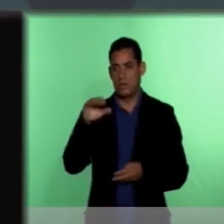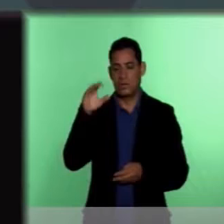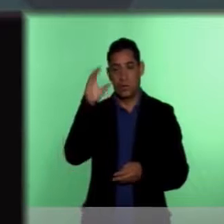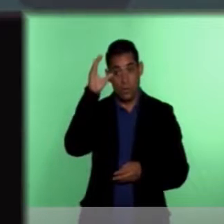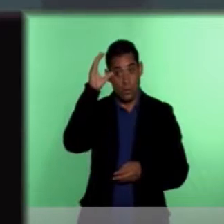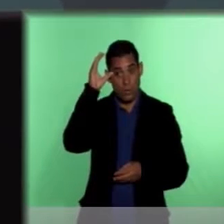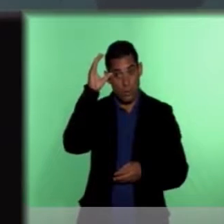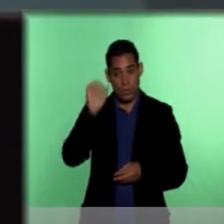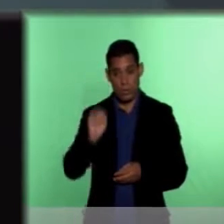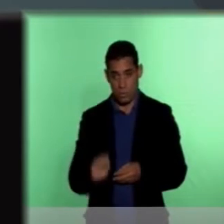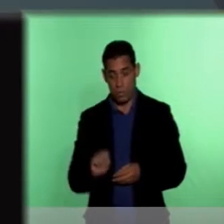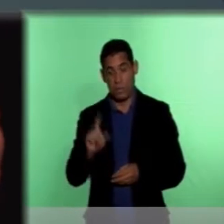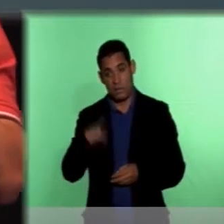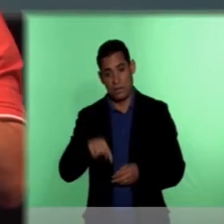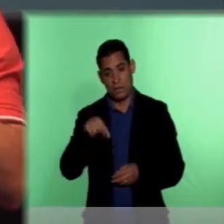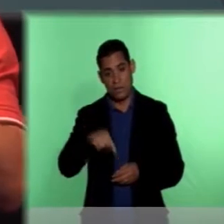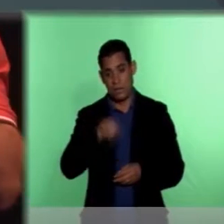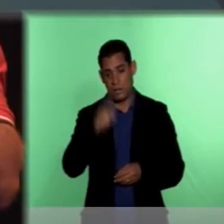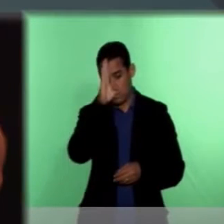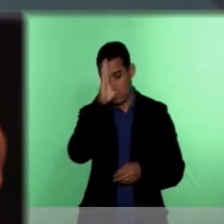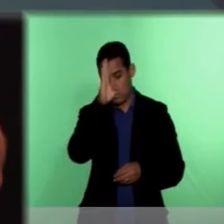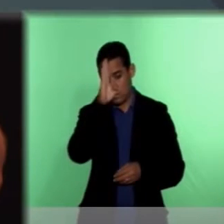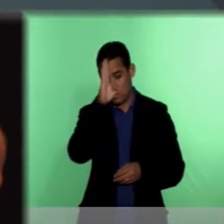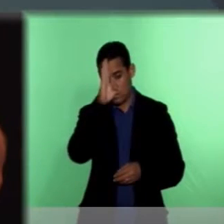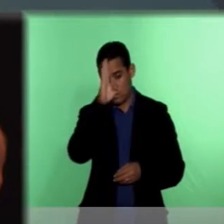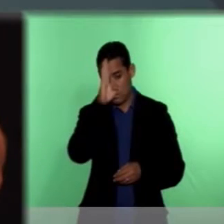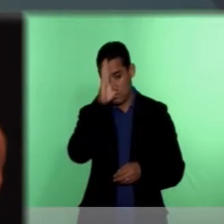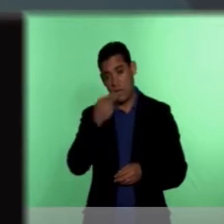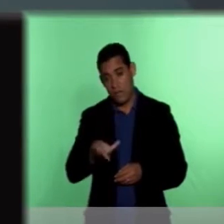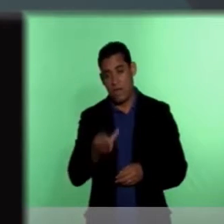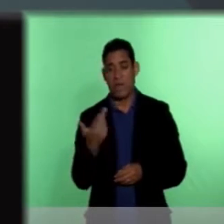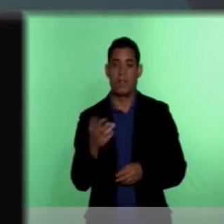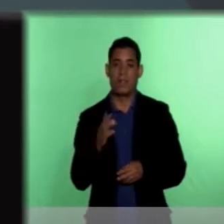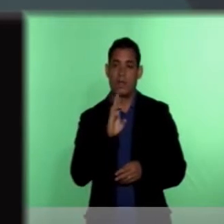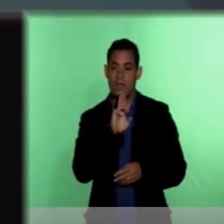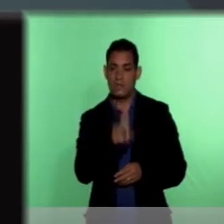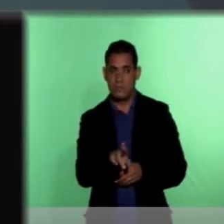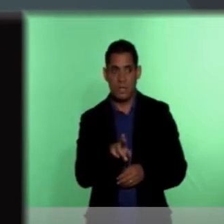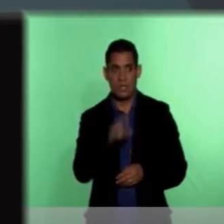Brasil é muito discutido. As pessoas se preocupam